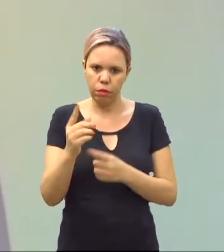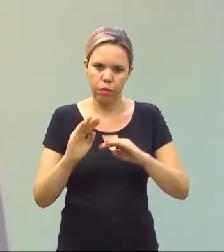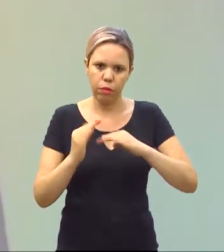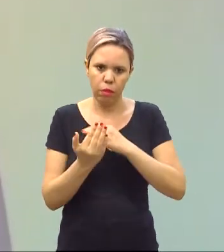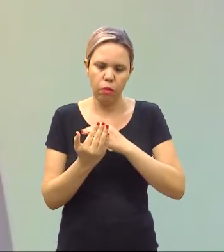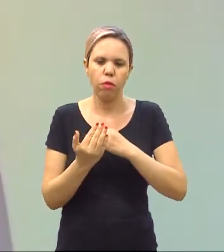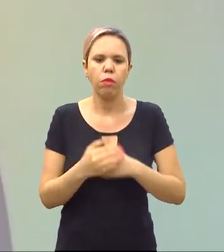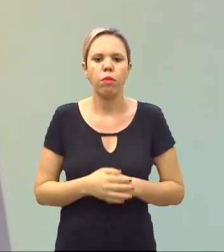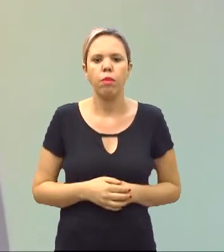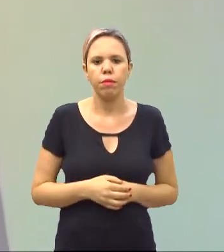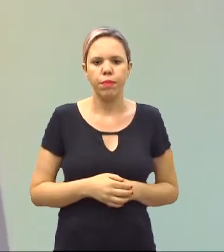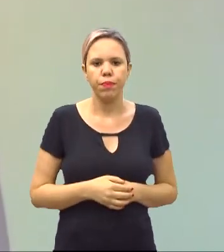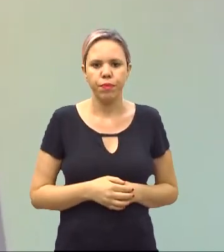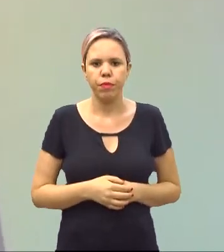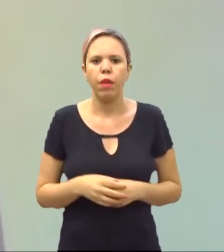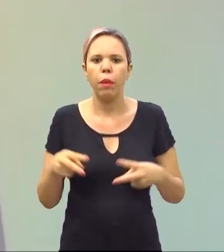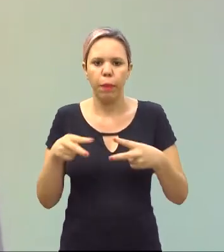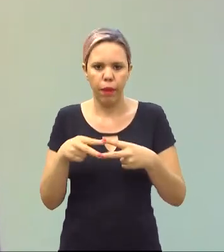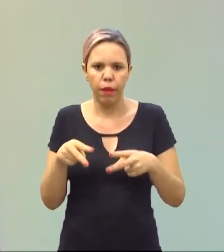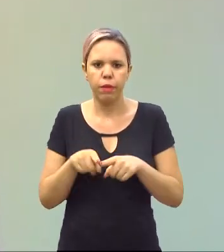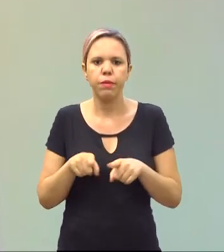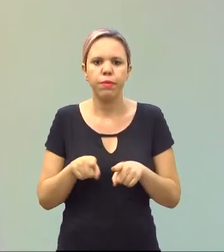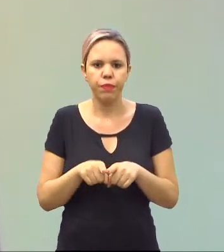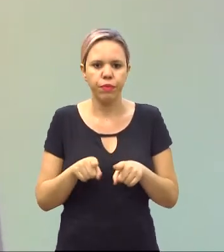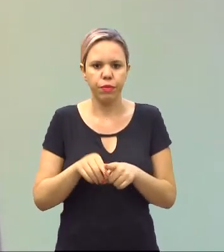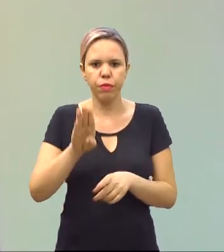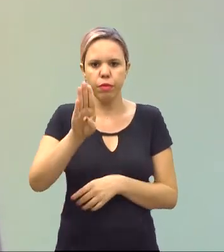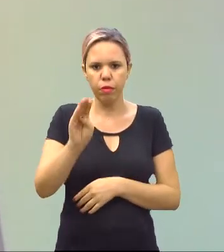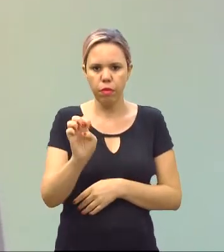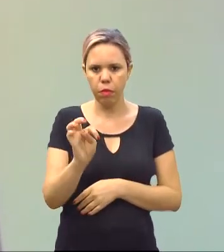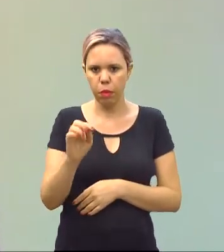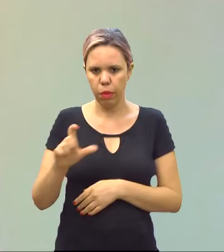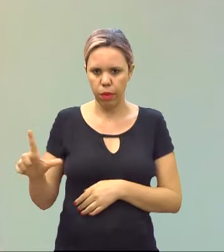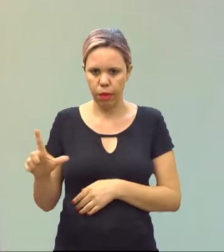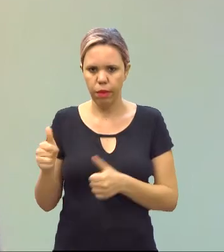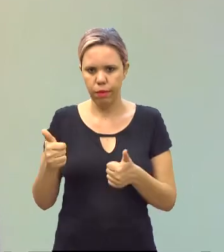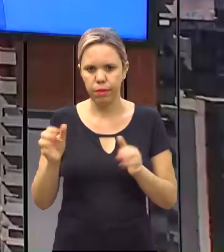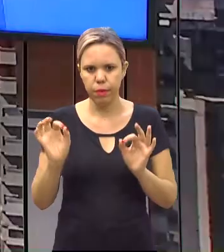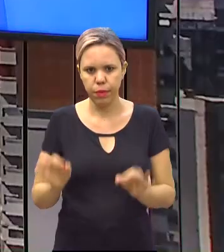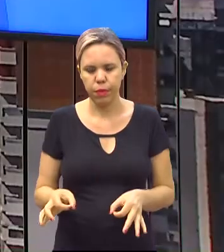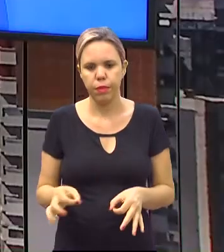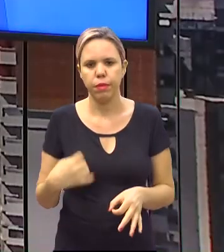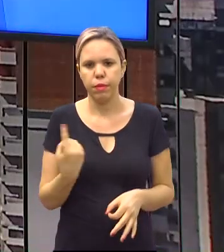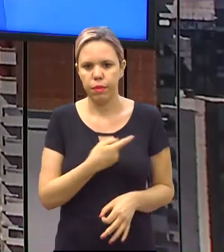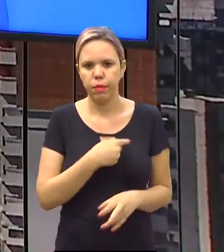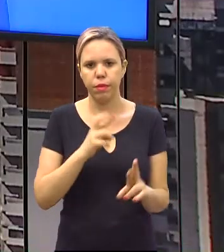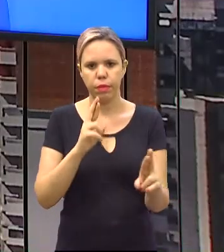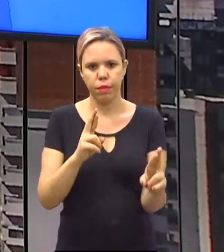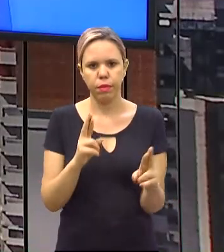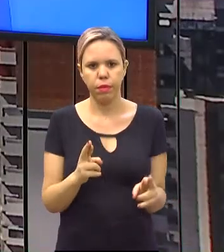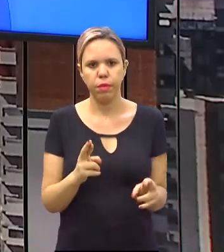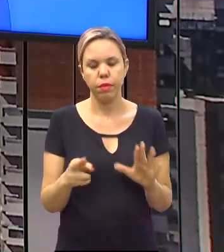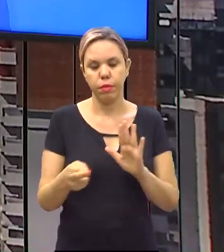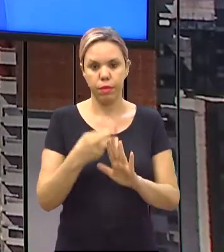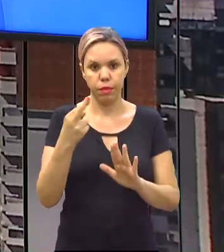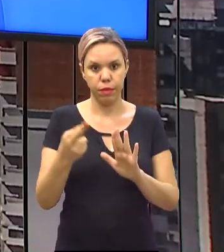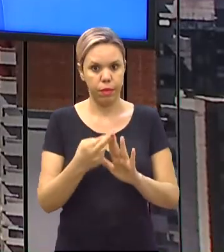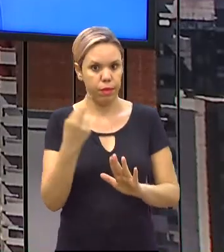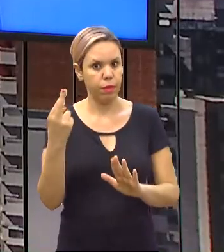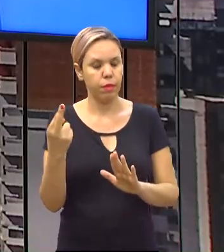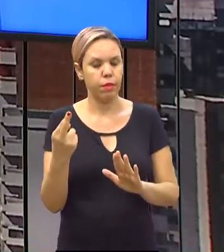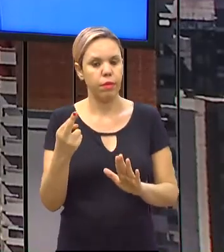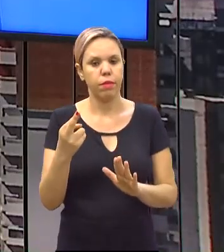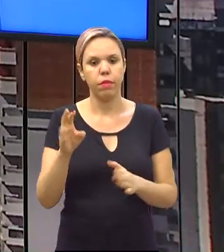bairros de Paulínia, aqui na região de Betel. Tá certo, então. Então a gente espera aí com essa